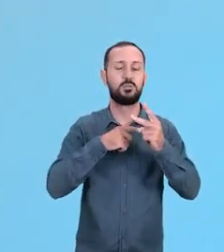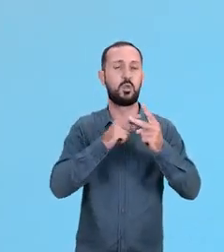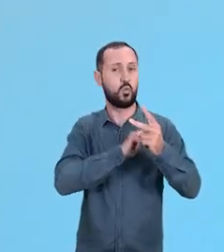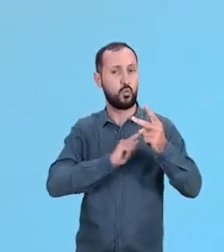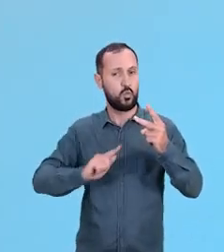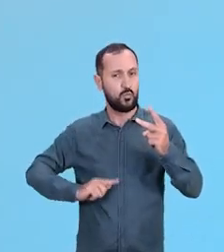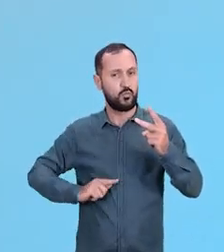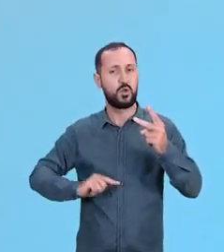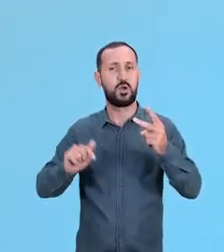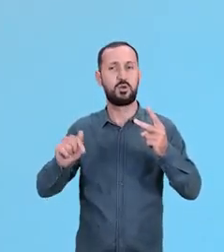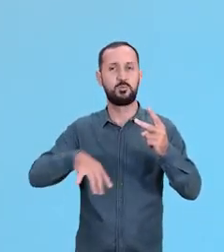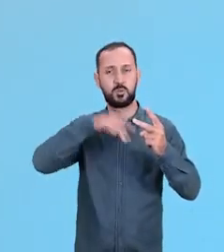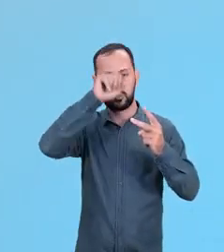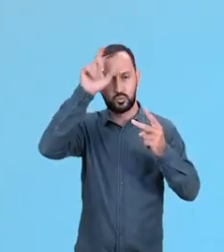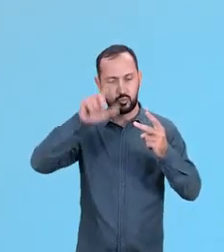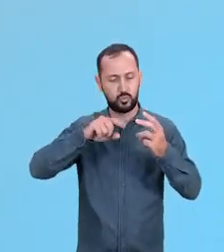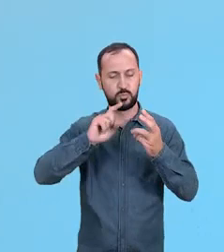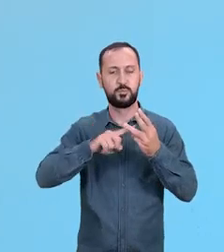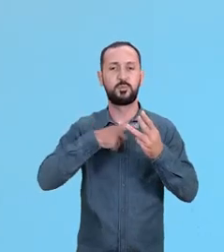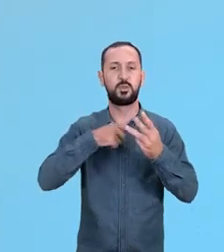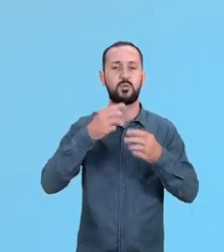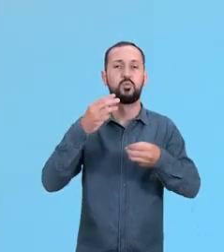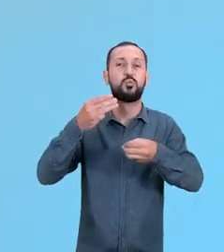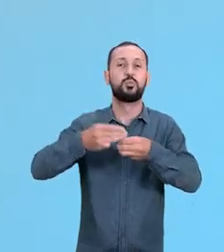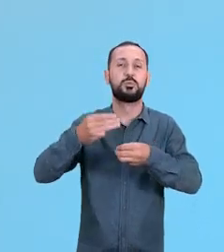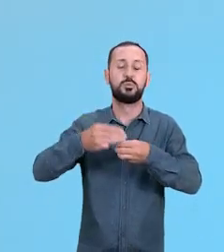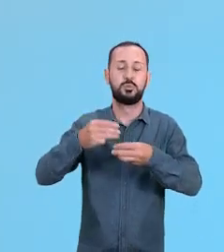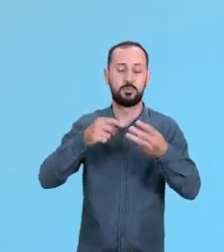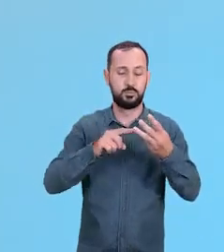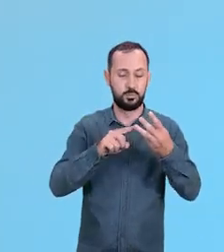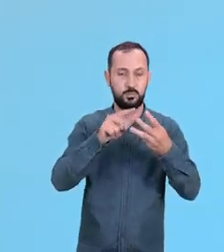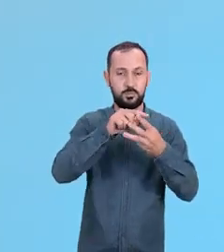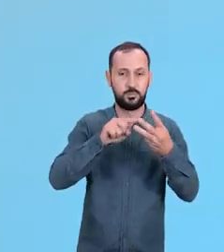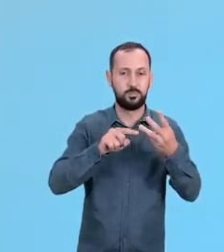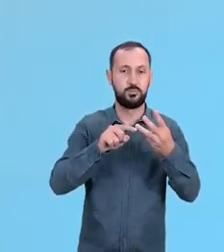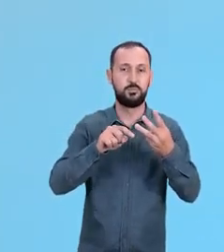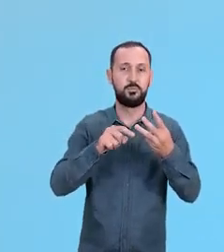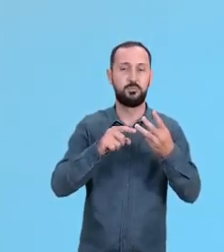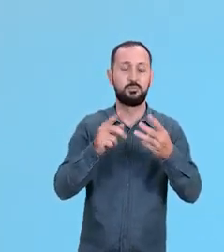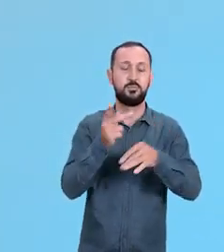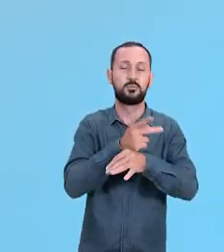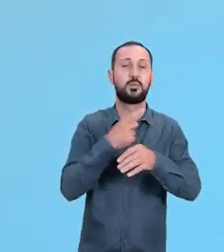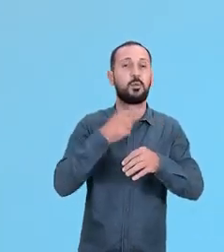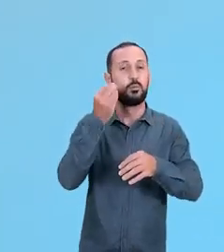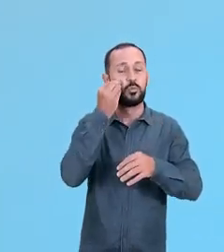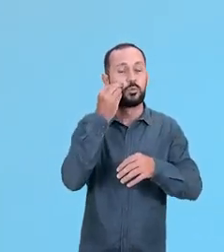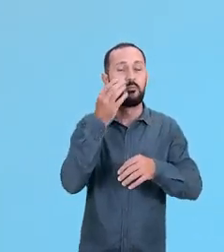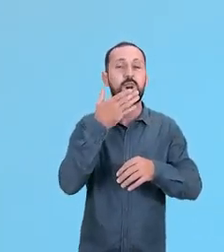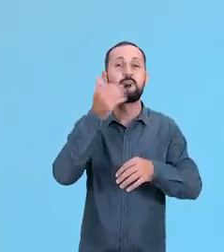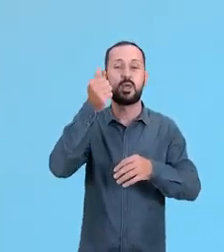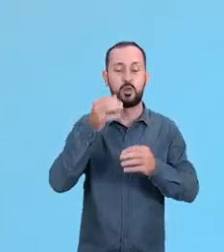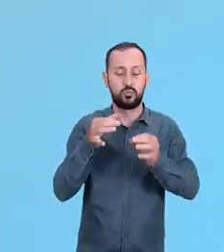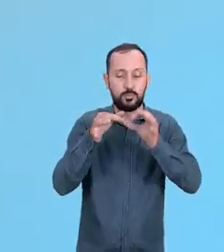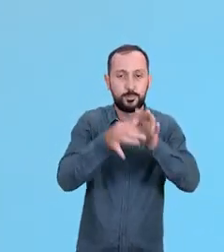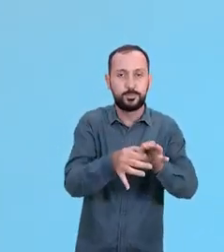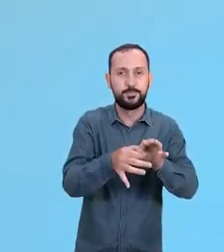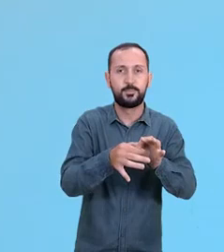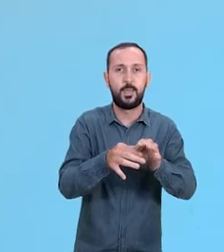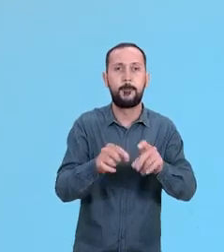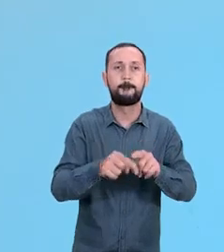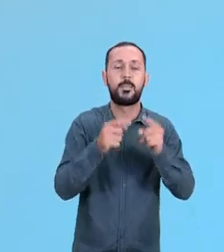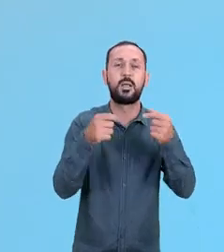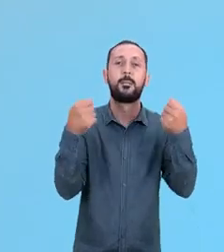governo do estado, nós temos os municípios, todo mundo tem buscado fazer o seu melhor. Agora,